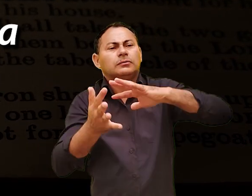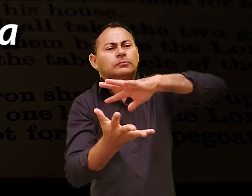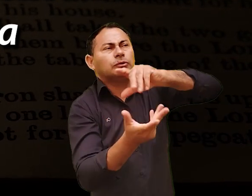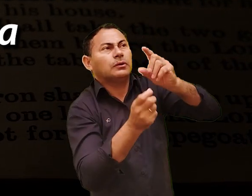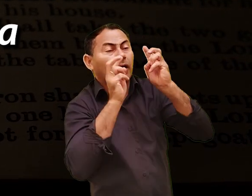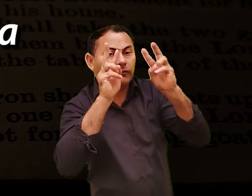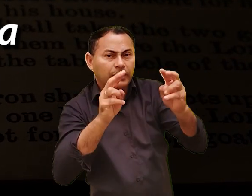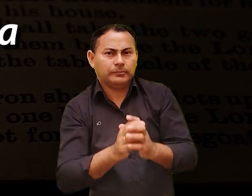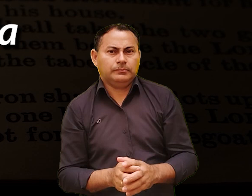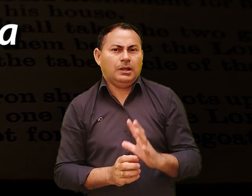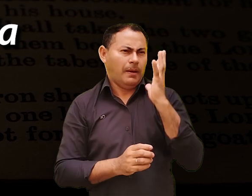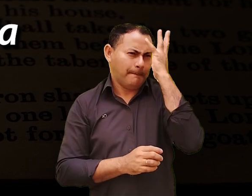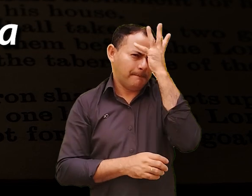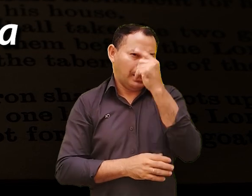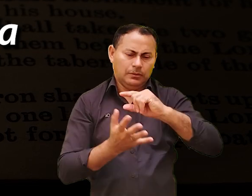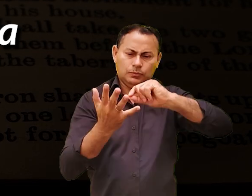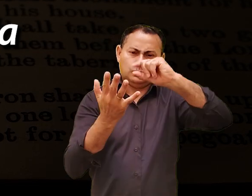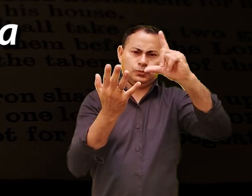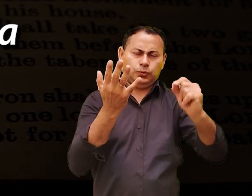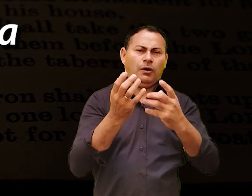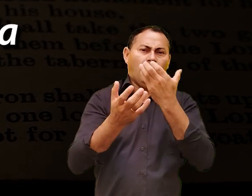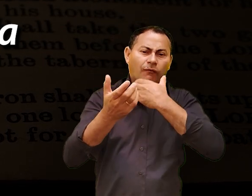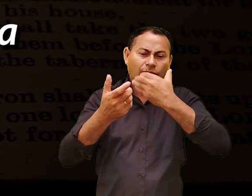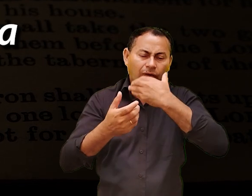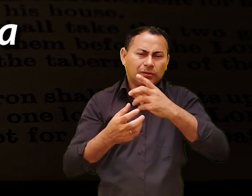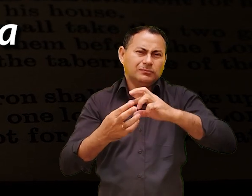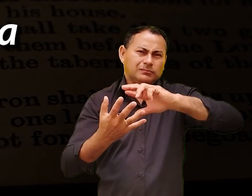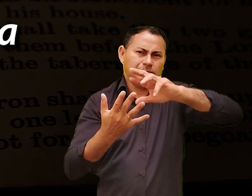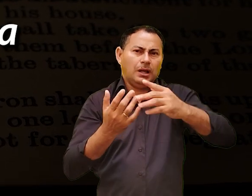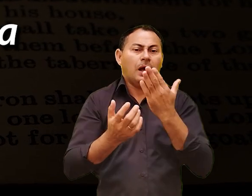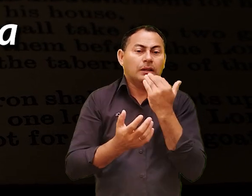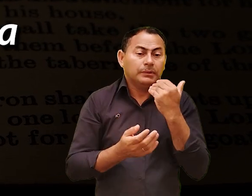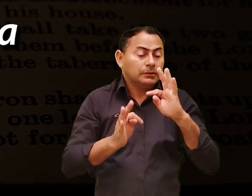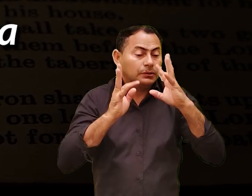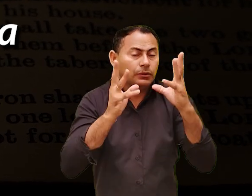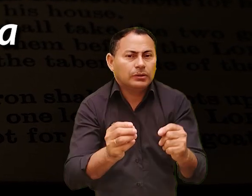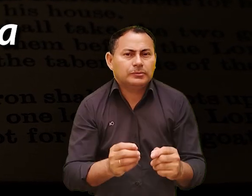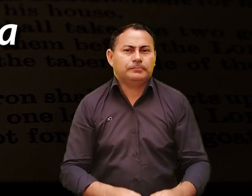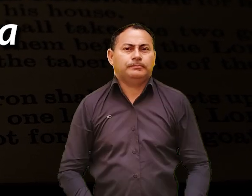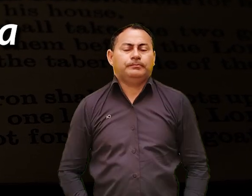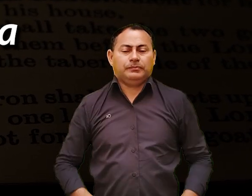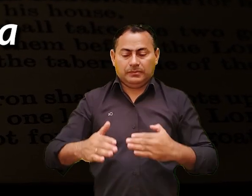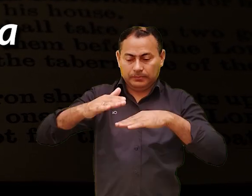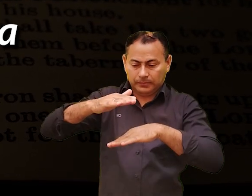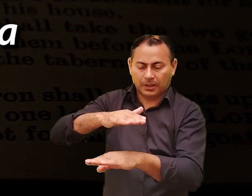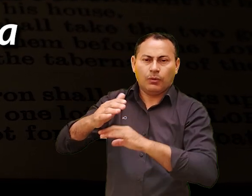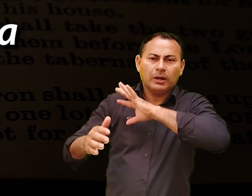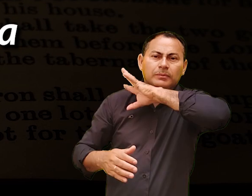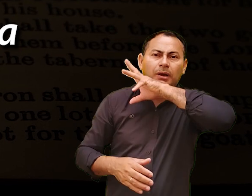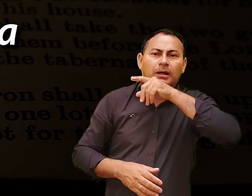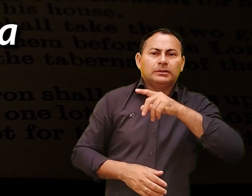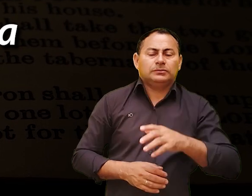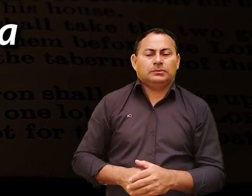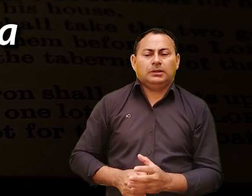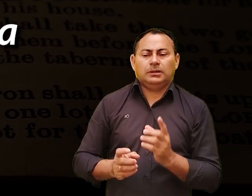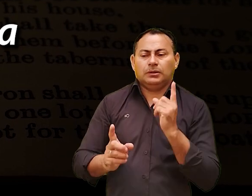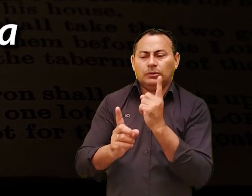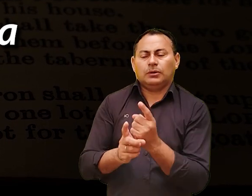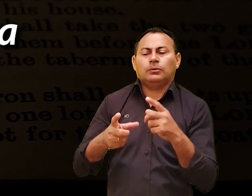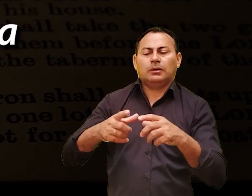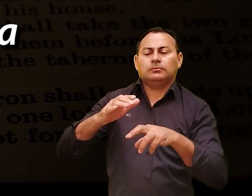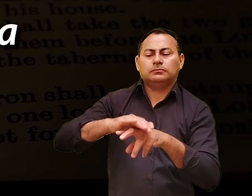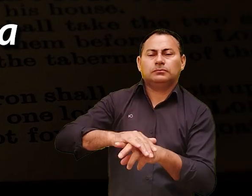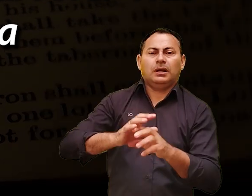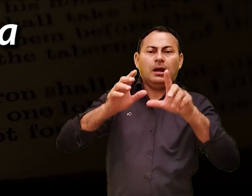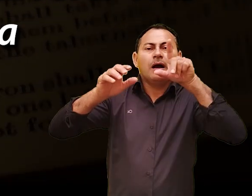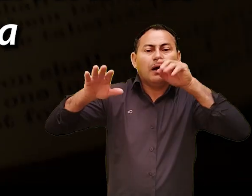terra. Tinha belas folhas, muitos frutos, e nela havia alimento para todos. Debaixo dela os animais do campo achavam abrigo e